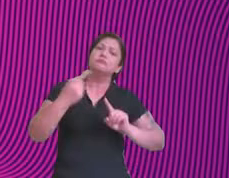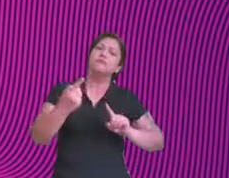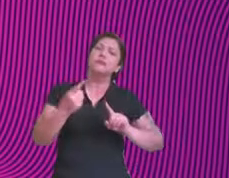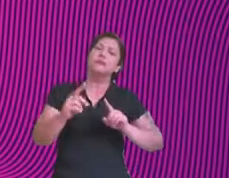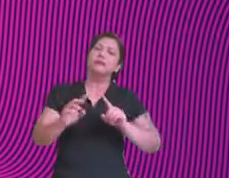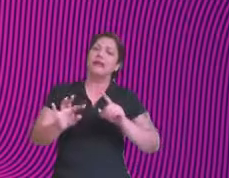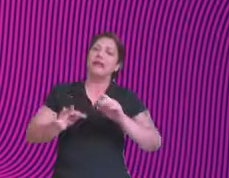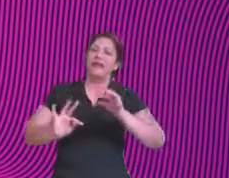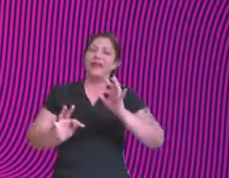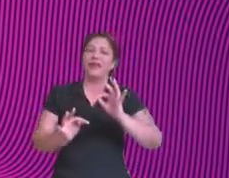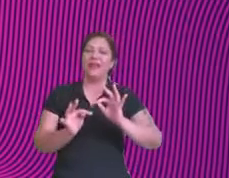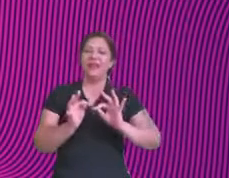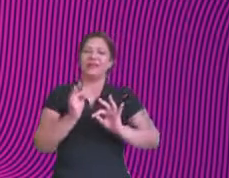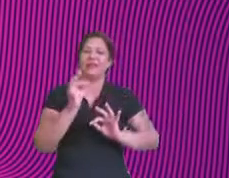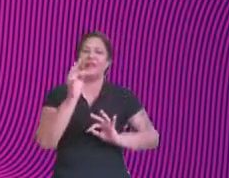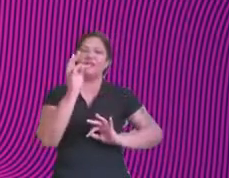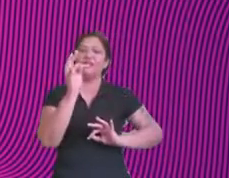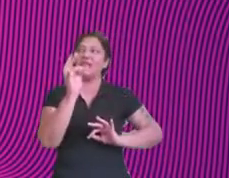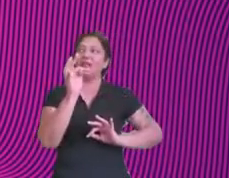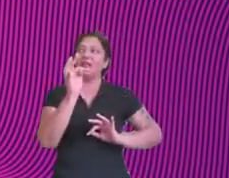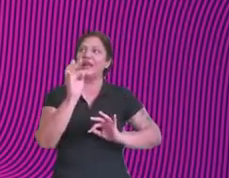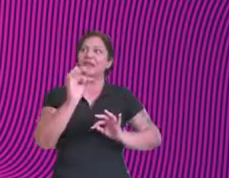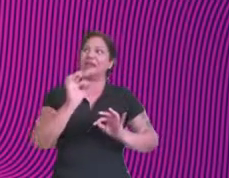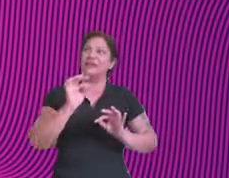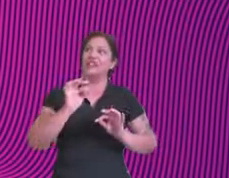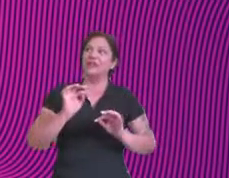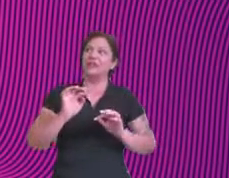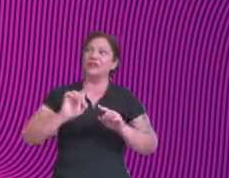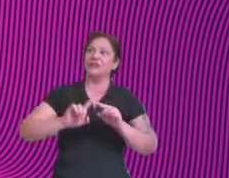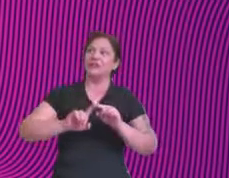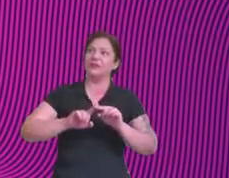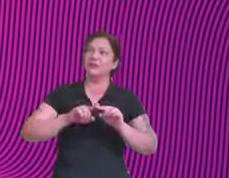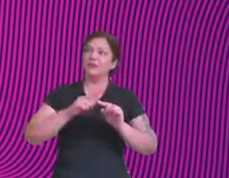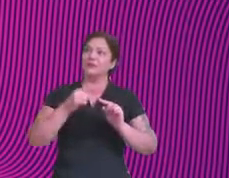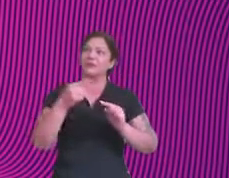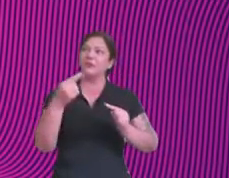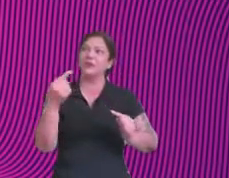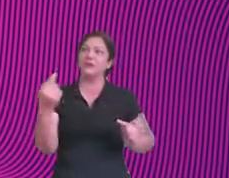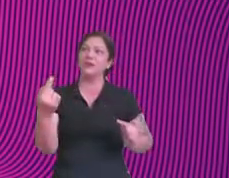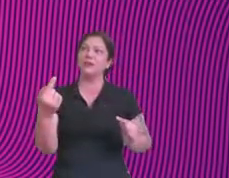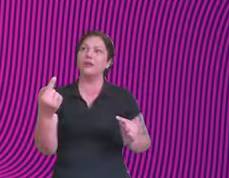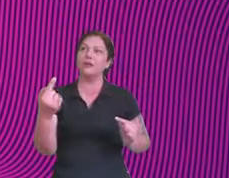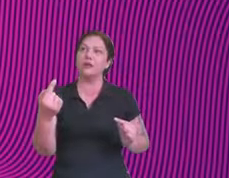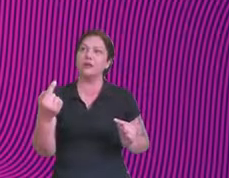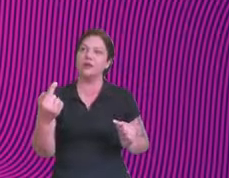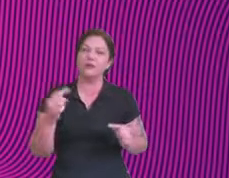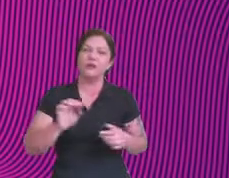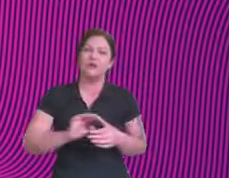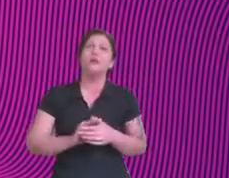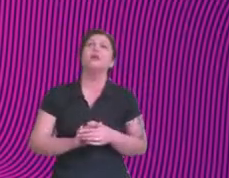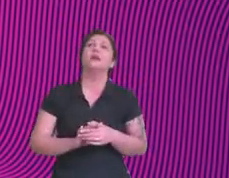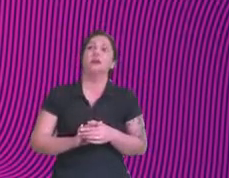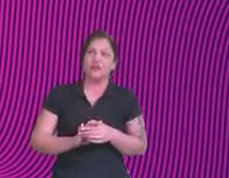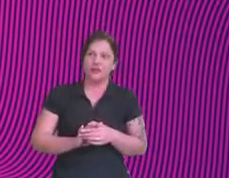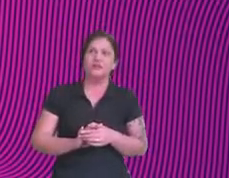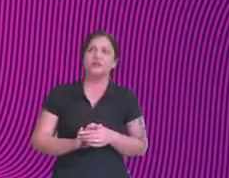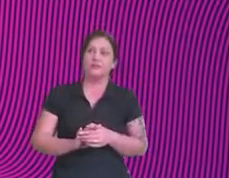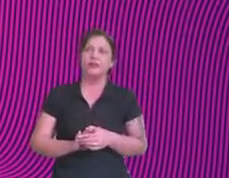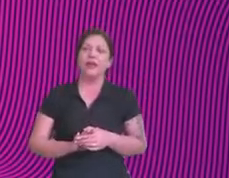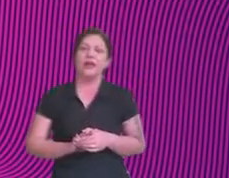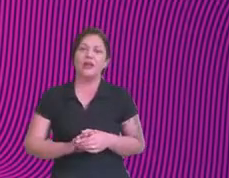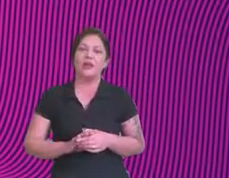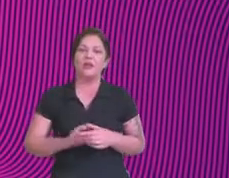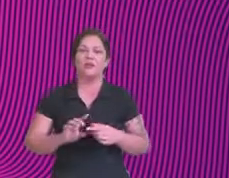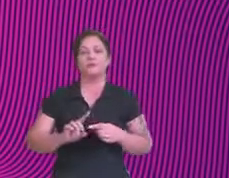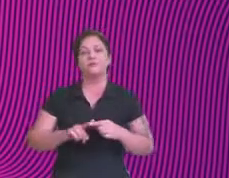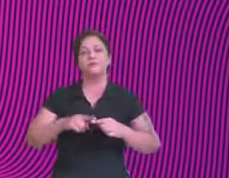os trabalhos estão aí para mostrar, mas uns fazem com 100 miligramas, outro com 75, um faz 1 hora, outro faz meia hora, uma